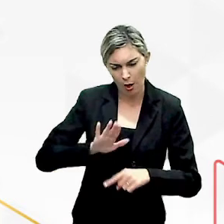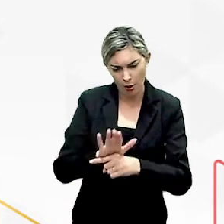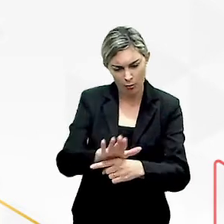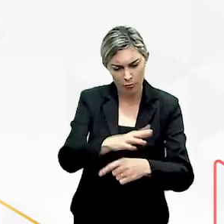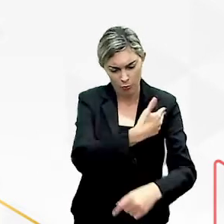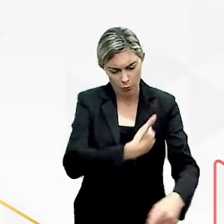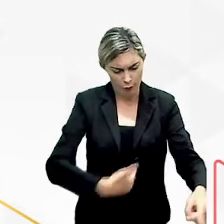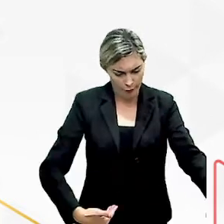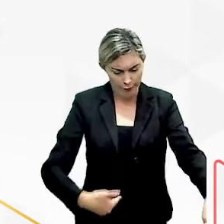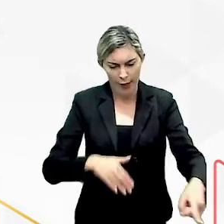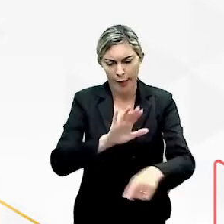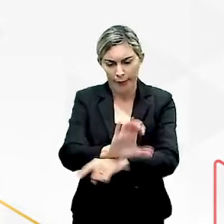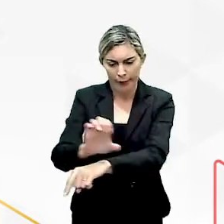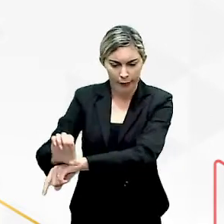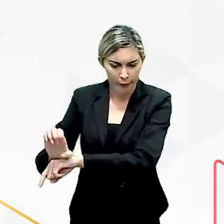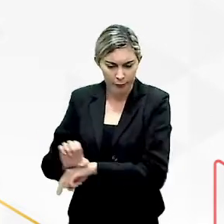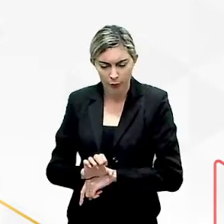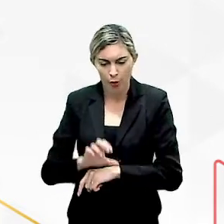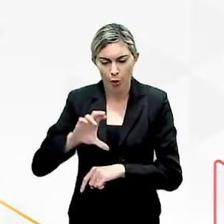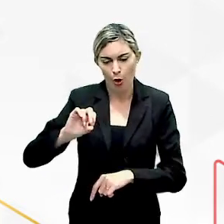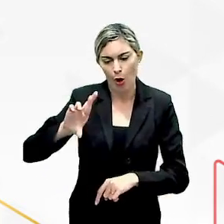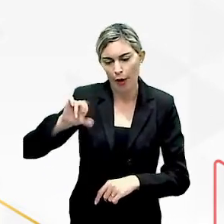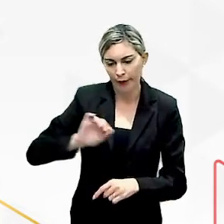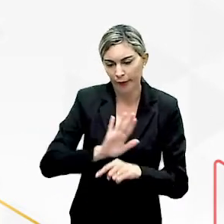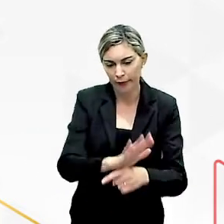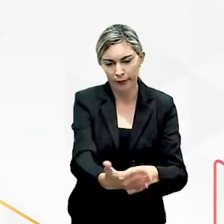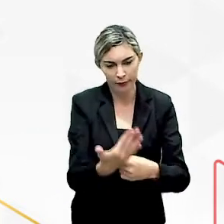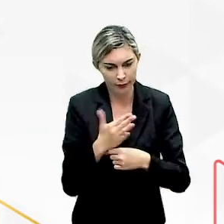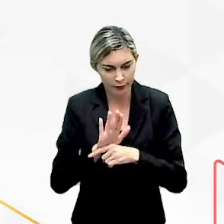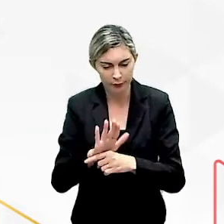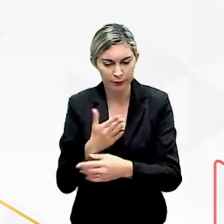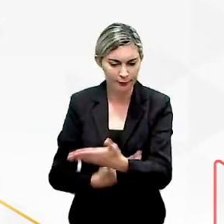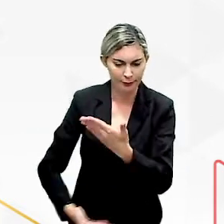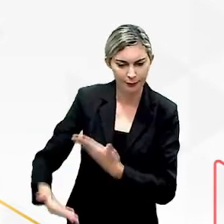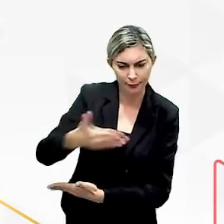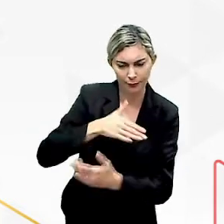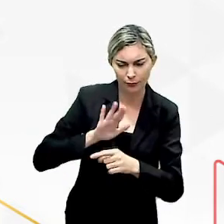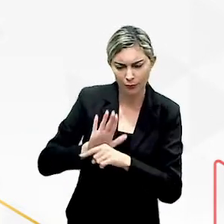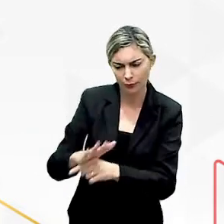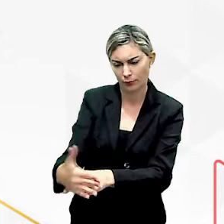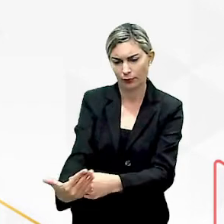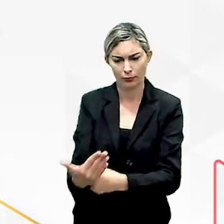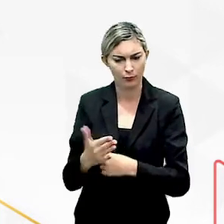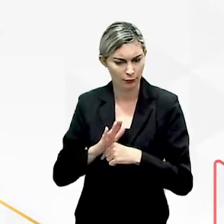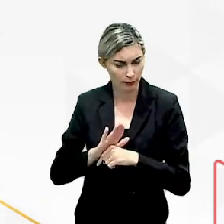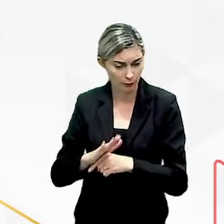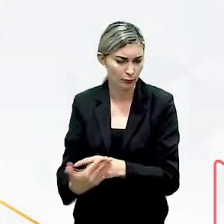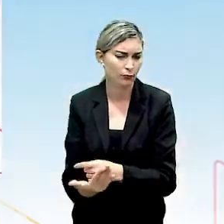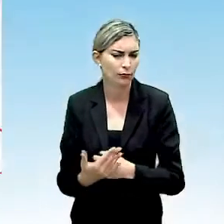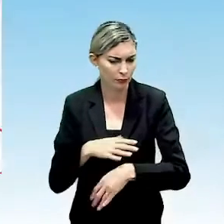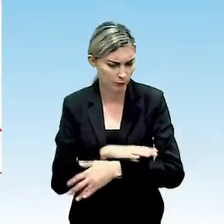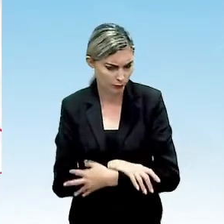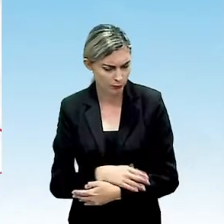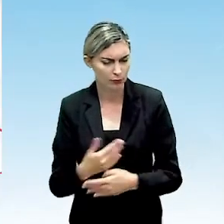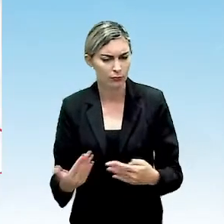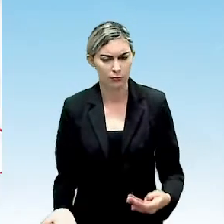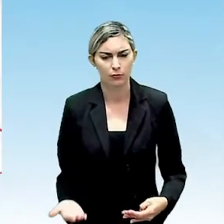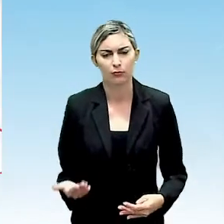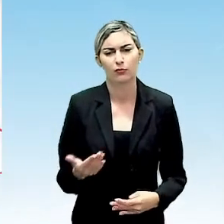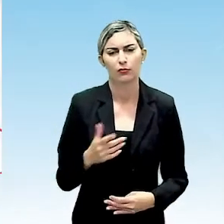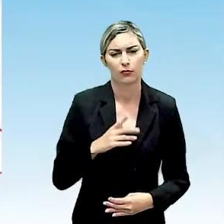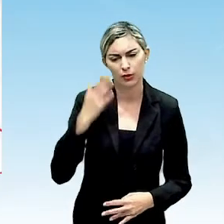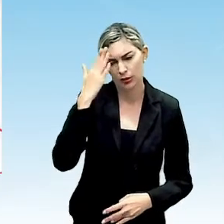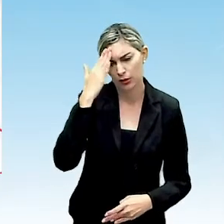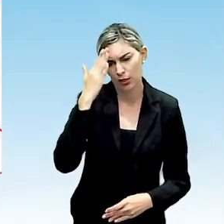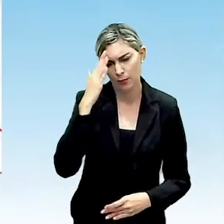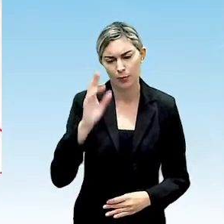governador que ajuda o coronel que ajuda o governador e o presidente. Essa relação, né, de ajuda que se dá. Então, assim, sabendo